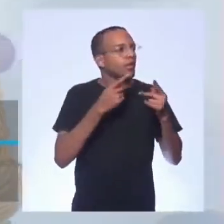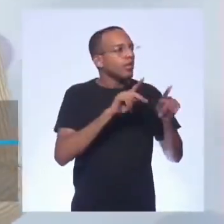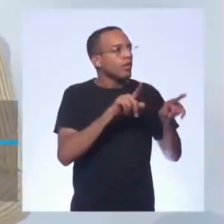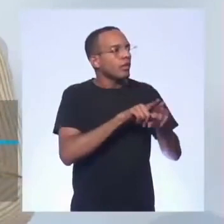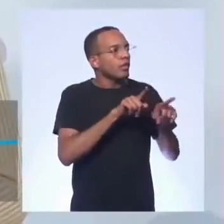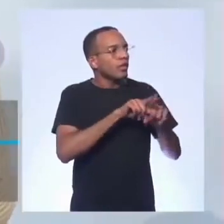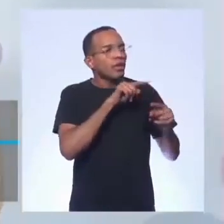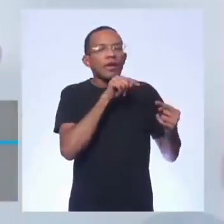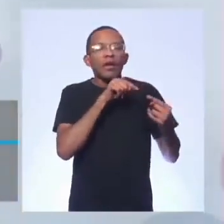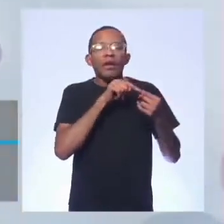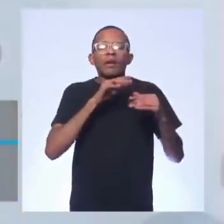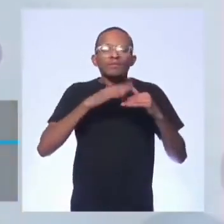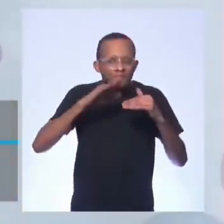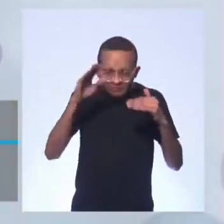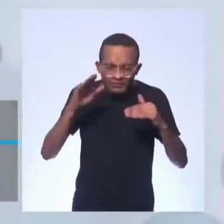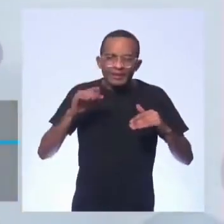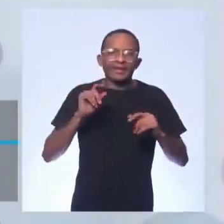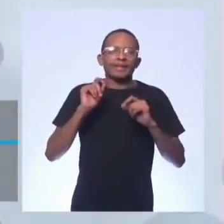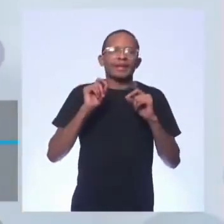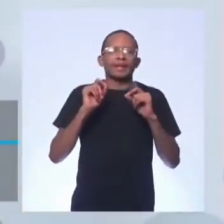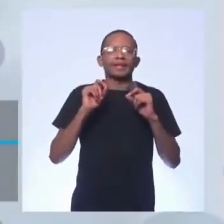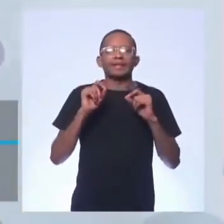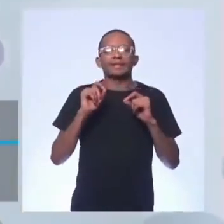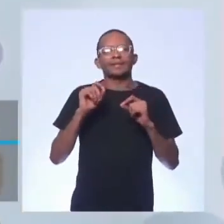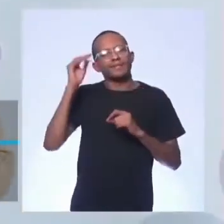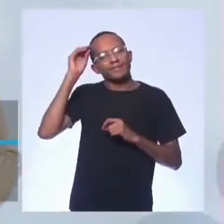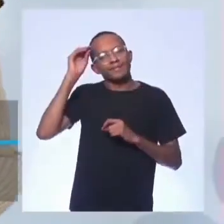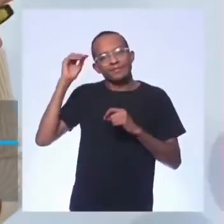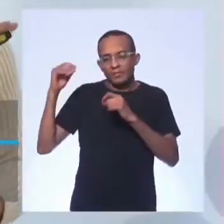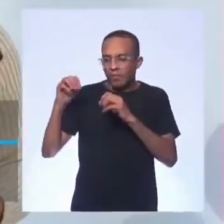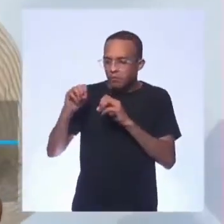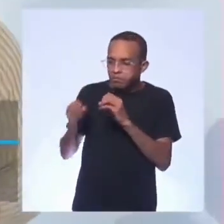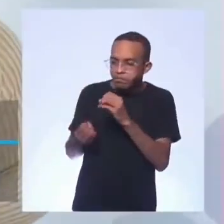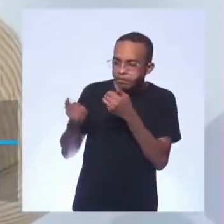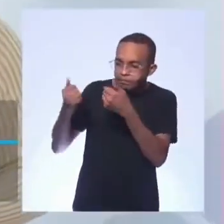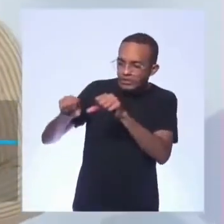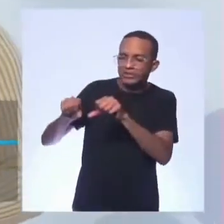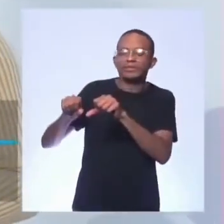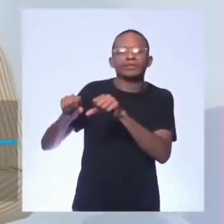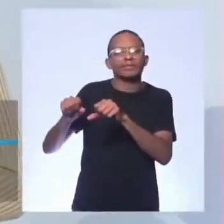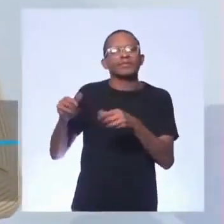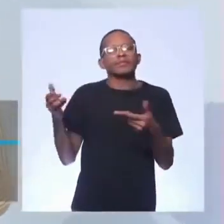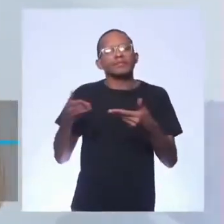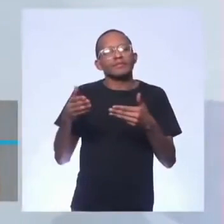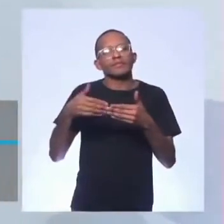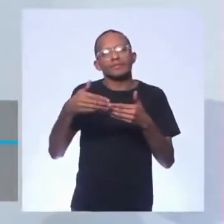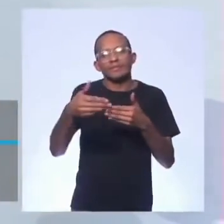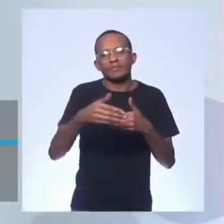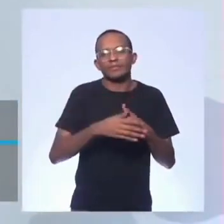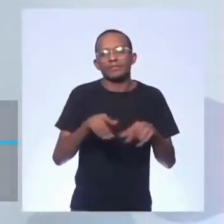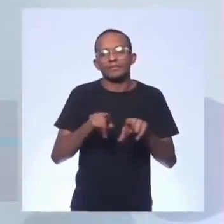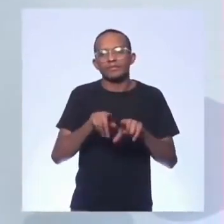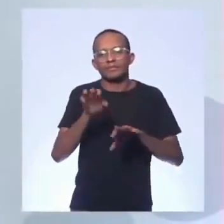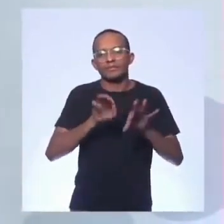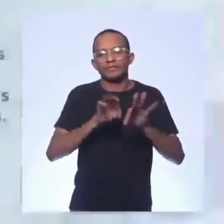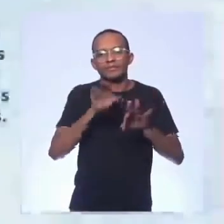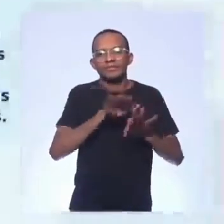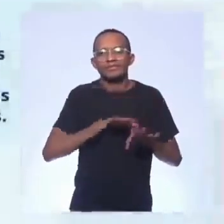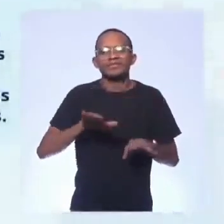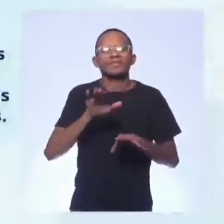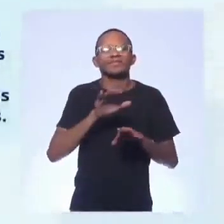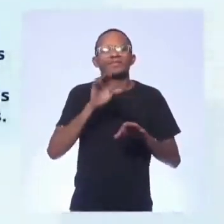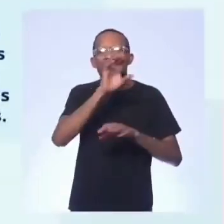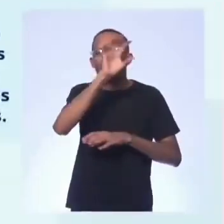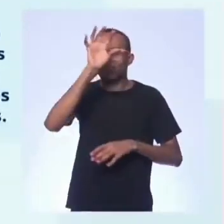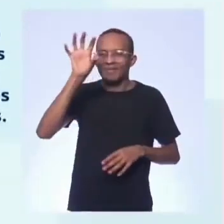se torne mais destrutiva, legal? Vamos então agora, por aqui, construir o